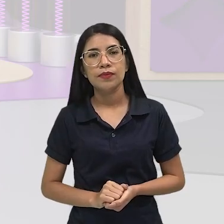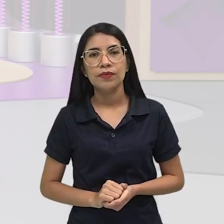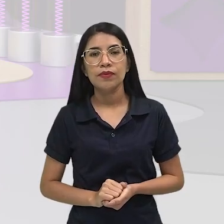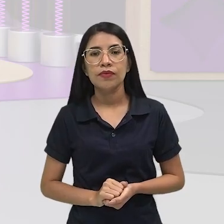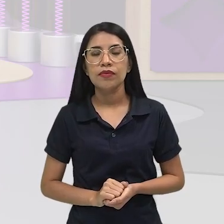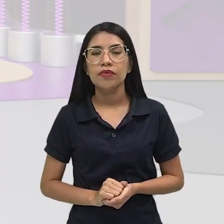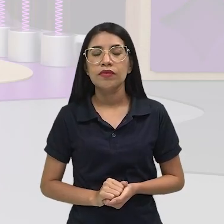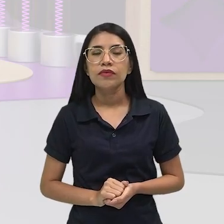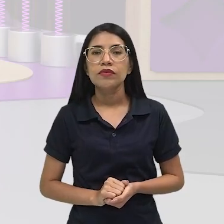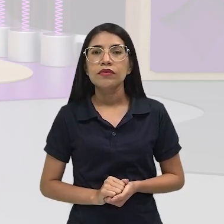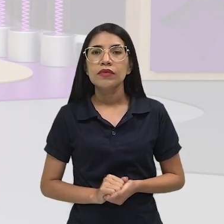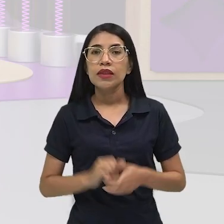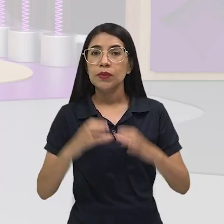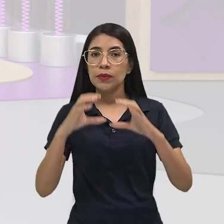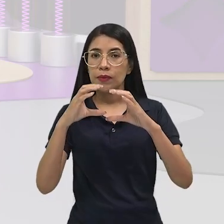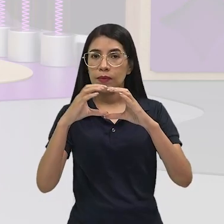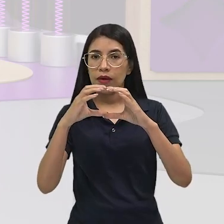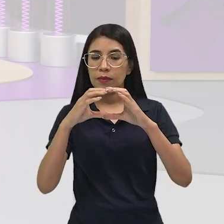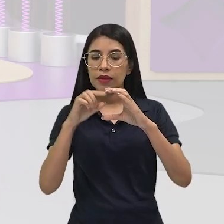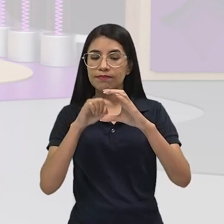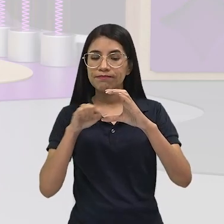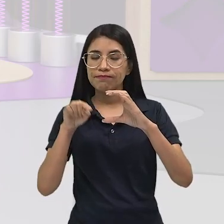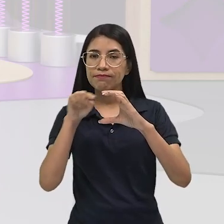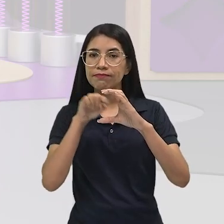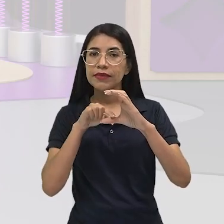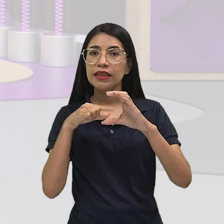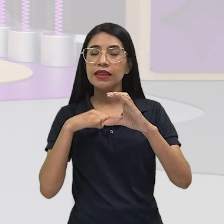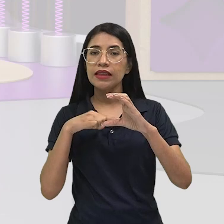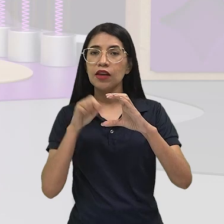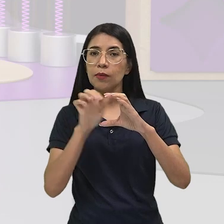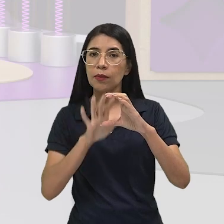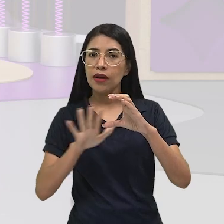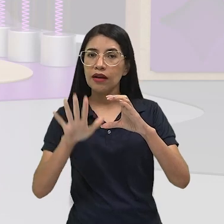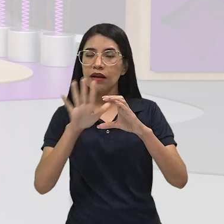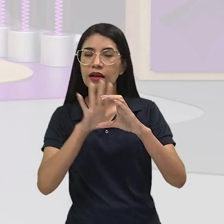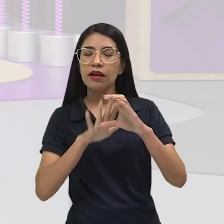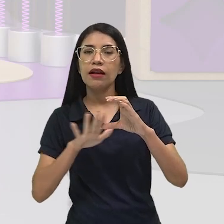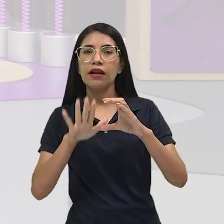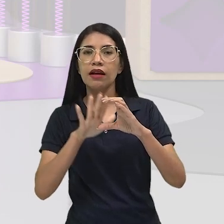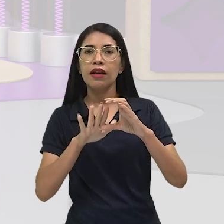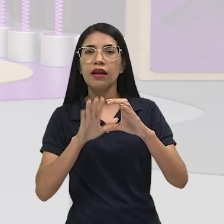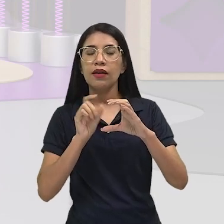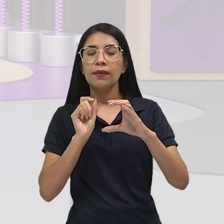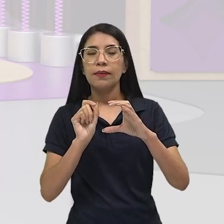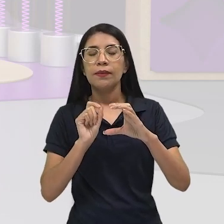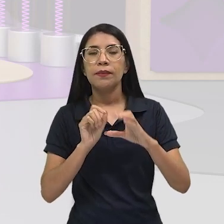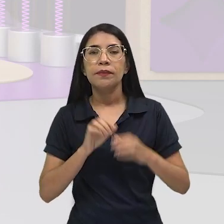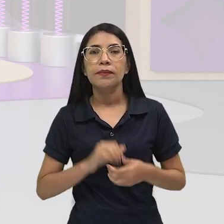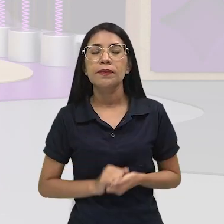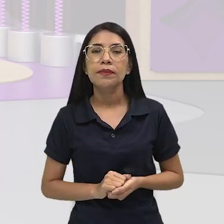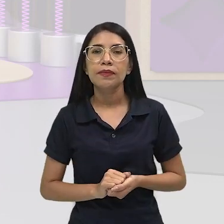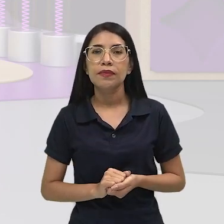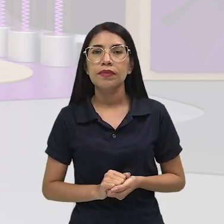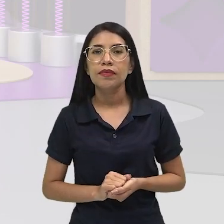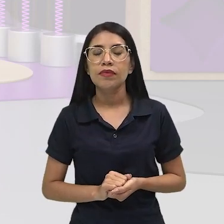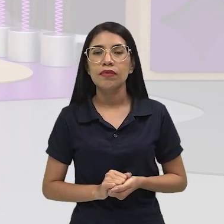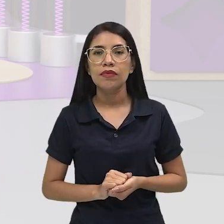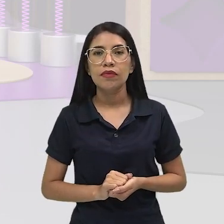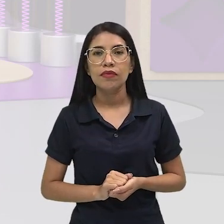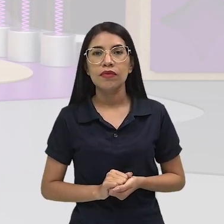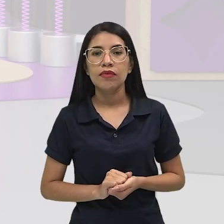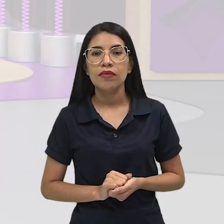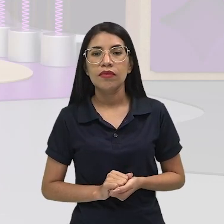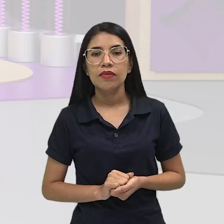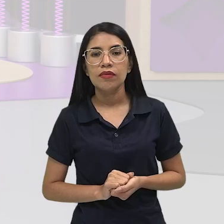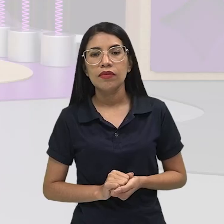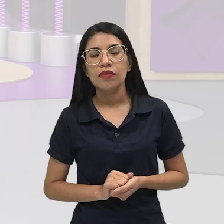o círculo, ele possui o quê? Área, por estar exatamente ocupando